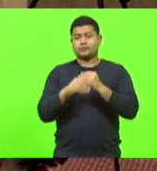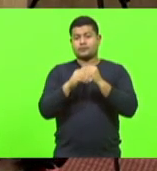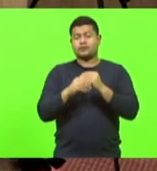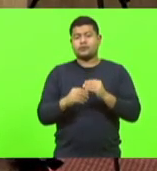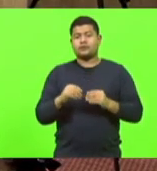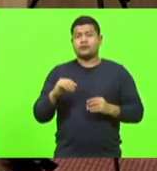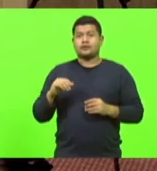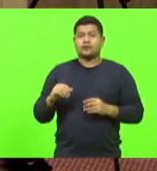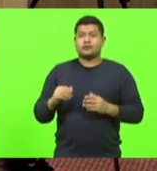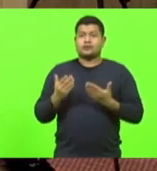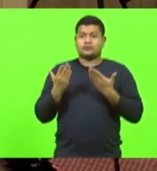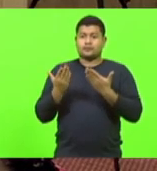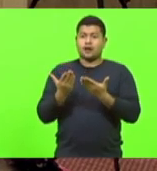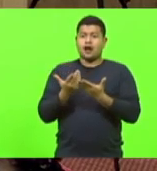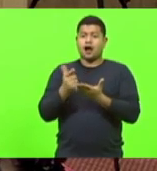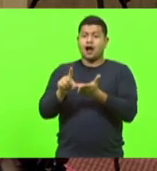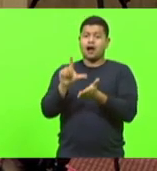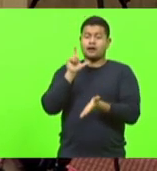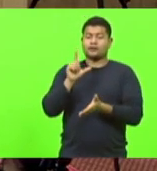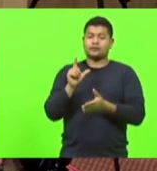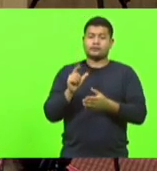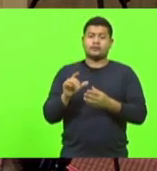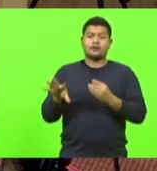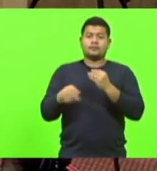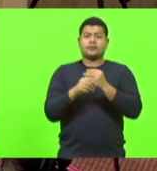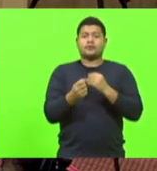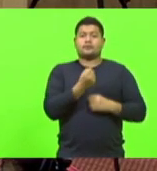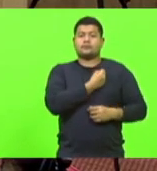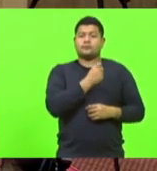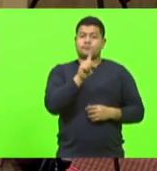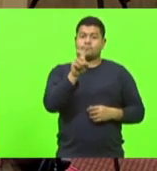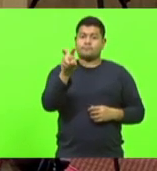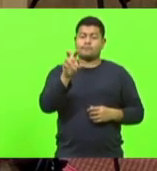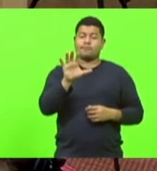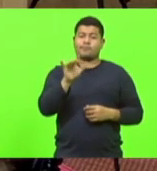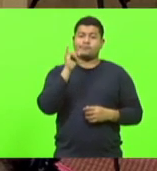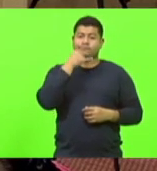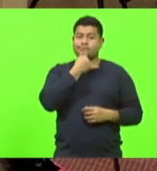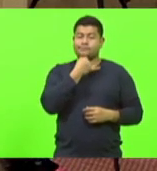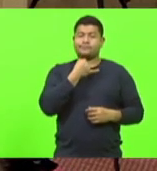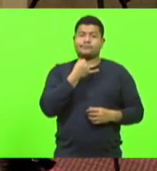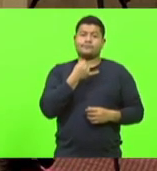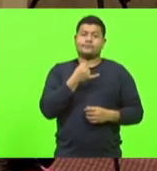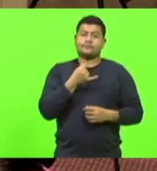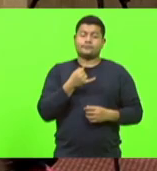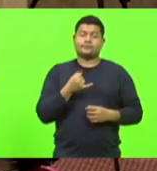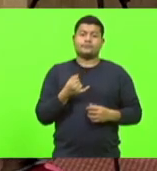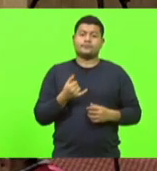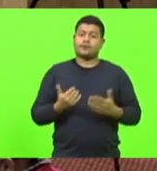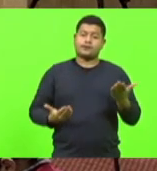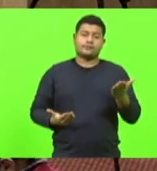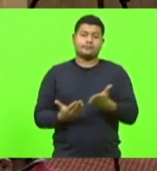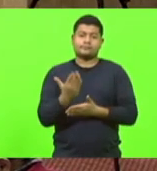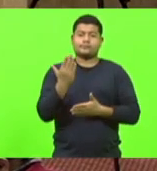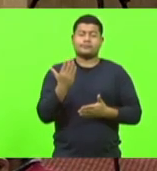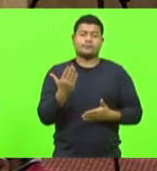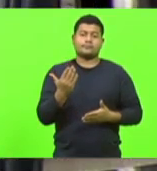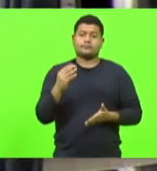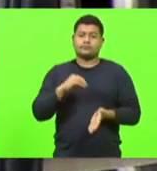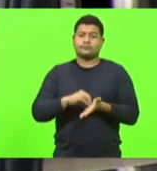apresentar lá antes para os senhores a emenda nº 15 mas que infelizmente não foi aprovada